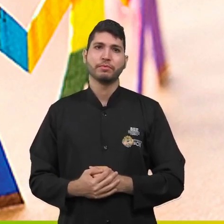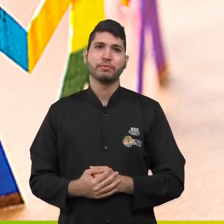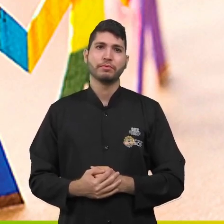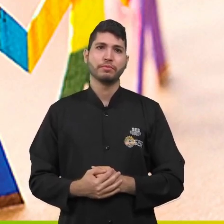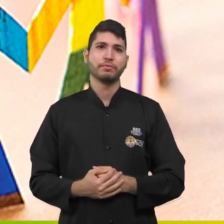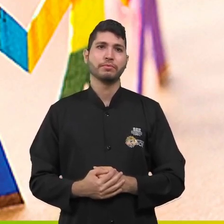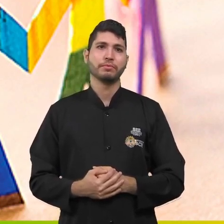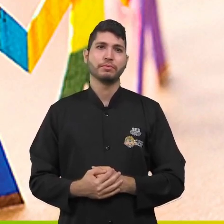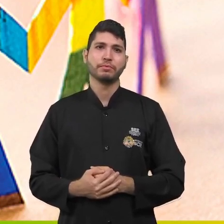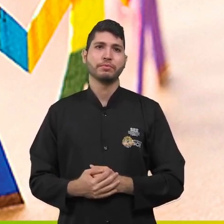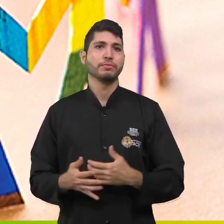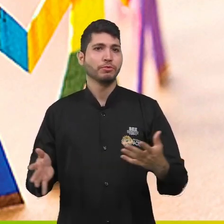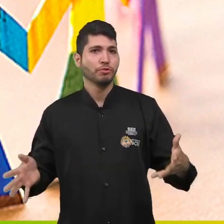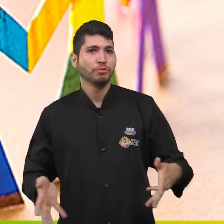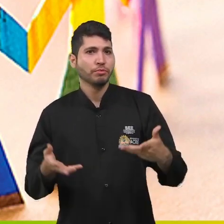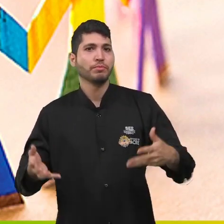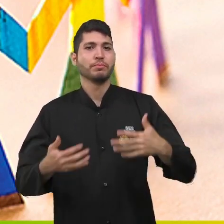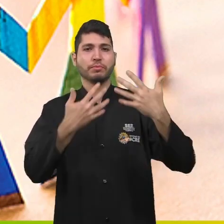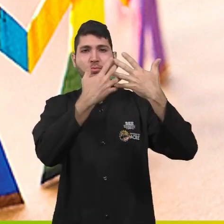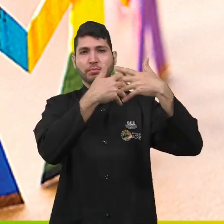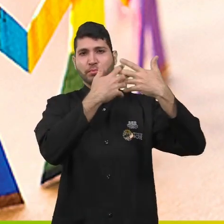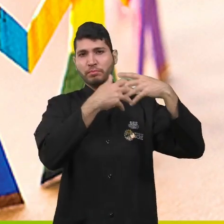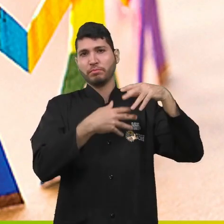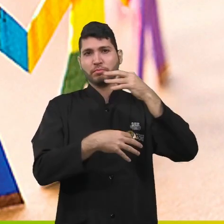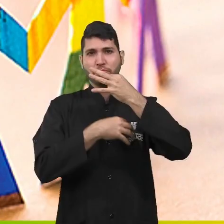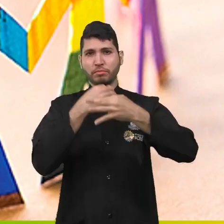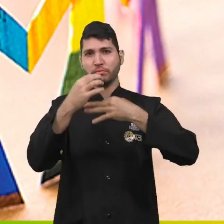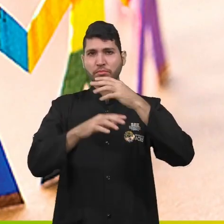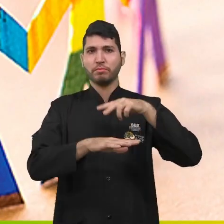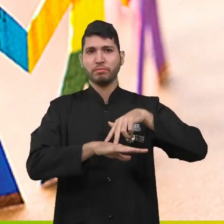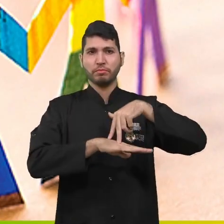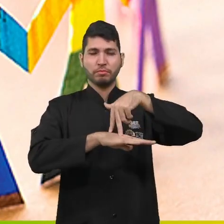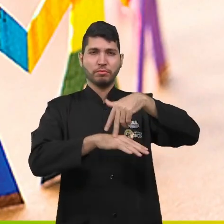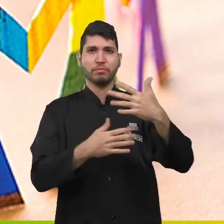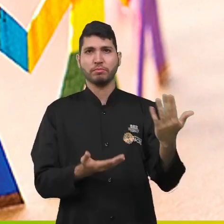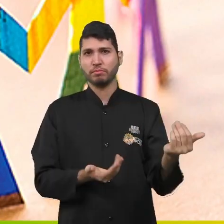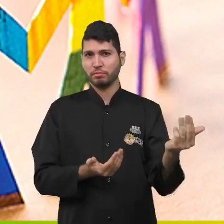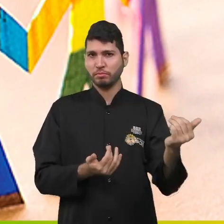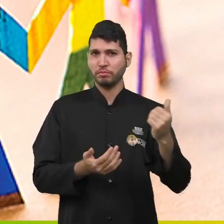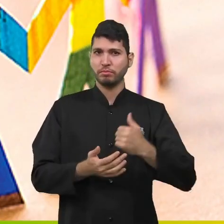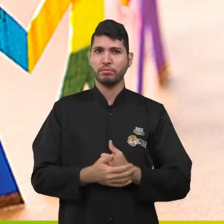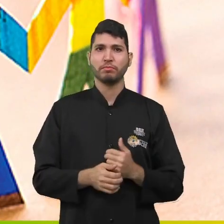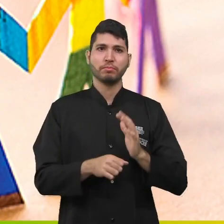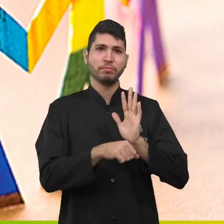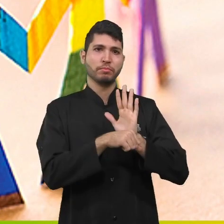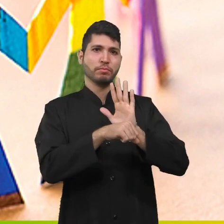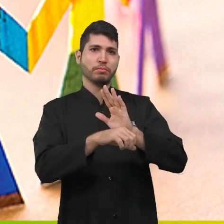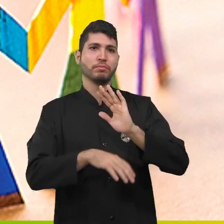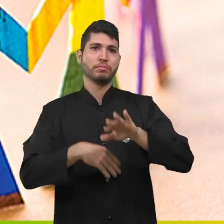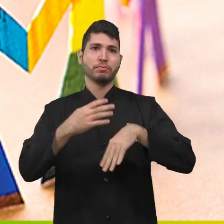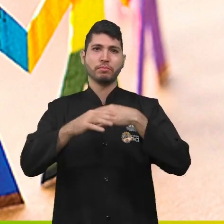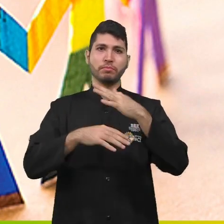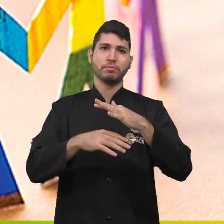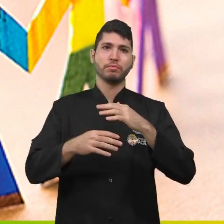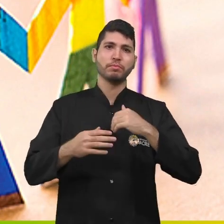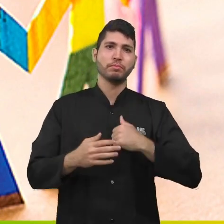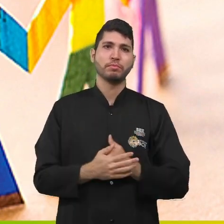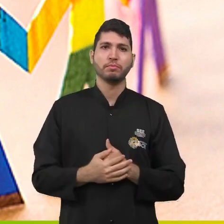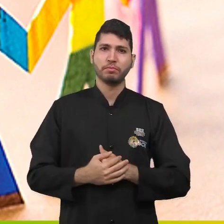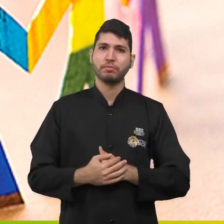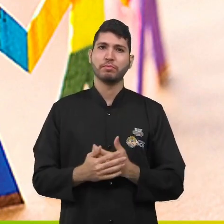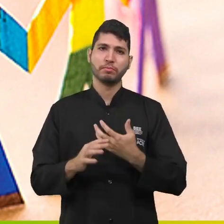mencionamos, estimular a reflexão crítica e o protagonismo juvenil também, contribui para o desenvolvimento da competência